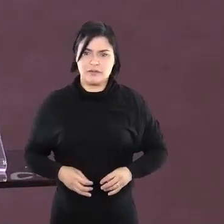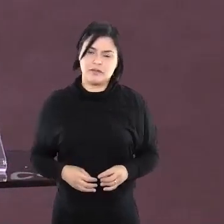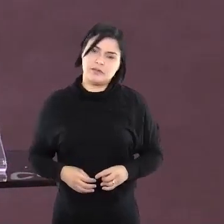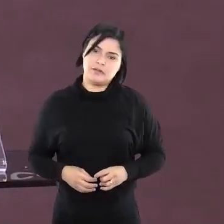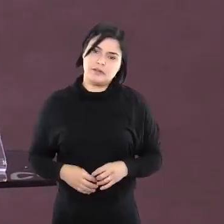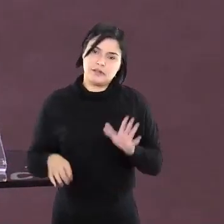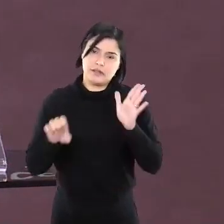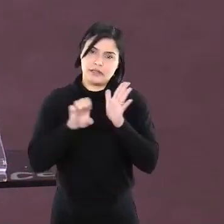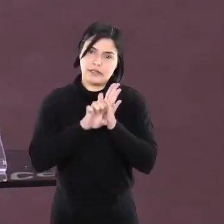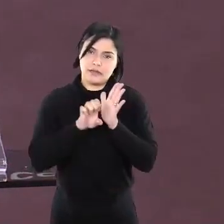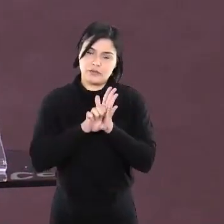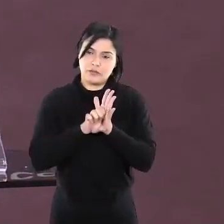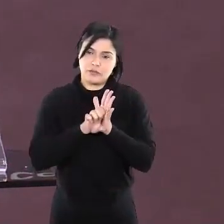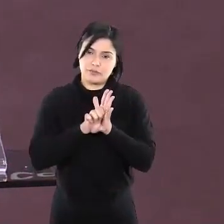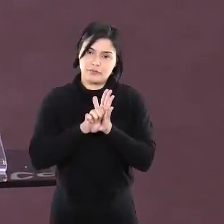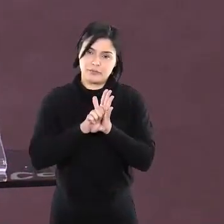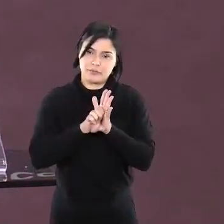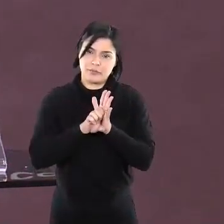lá em Êxodo, por favor.